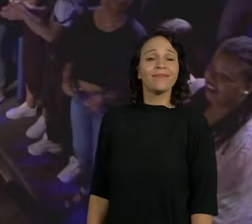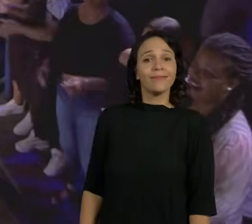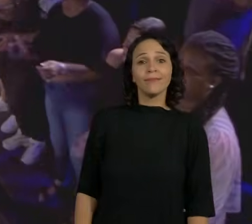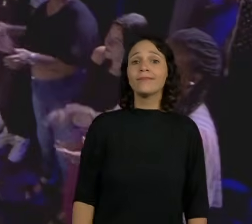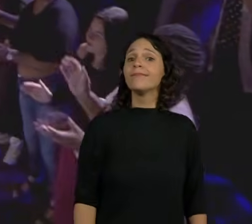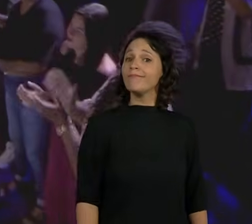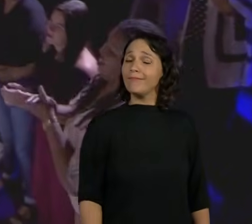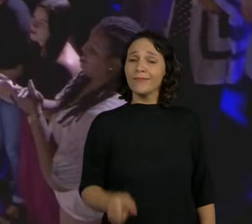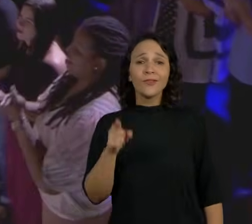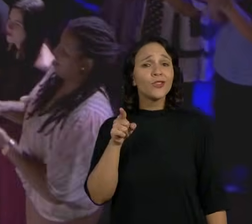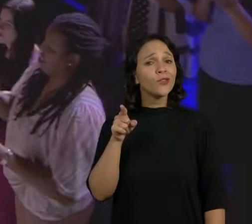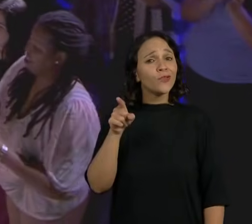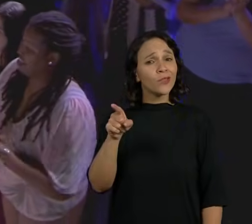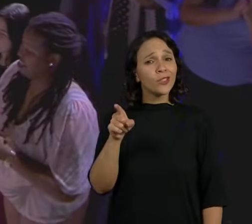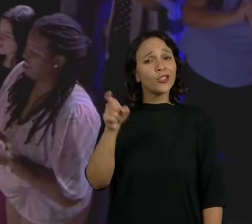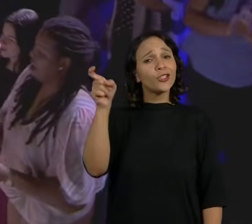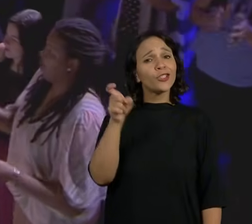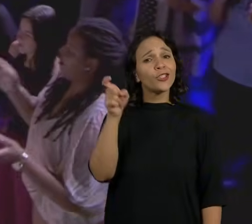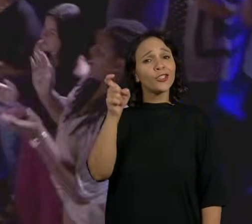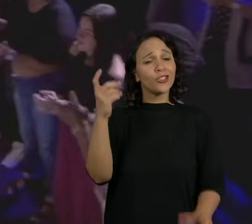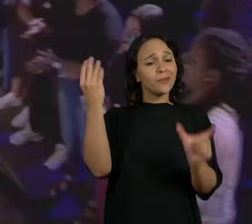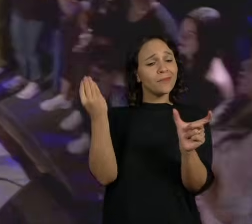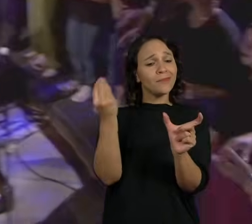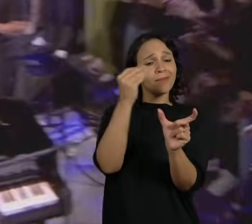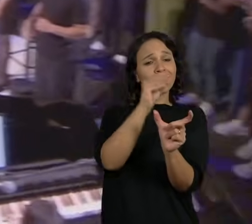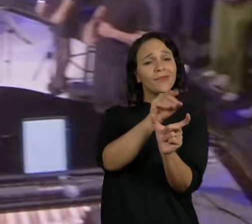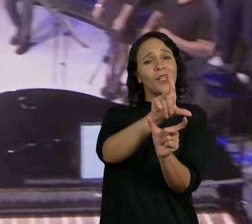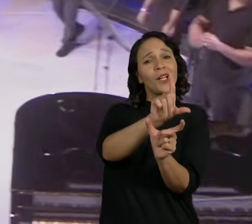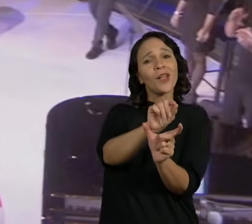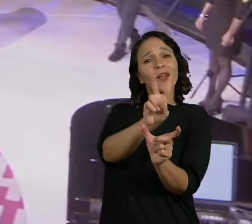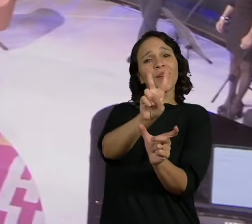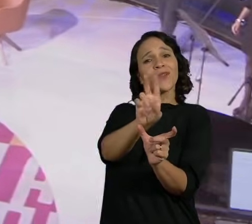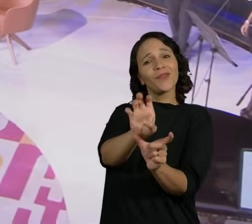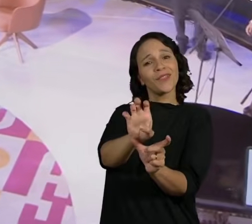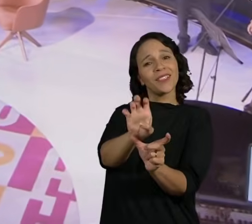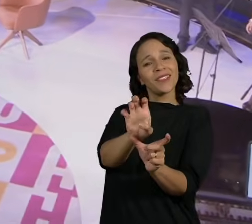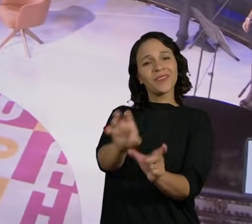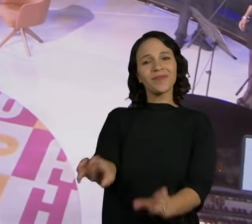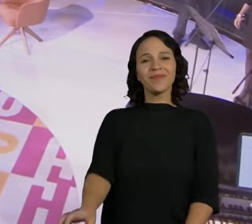Você é a letra X da palavra